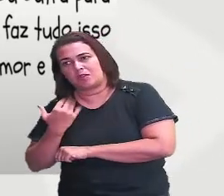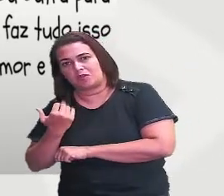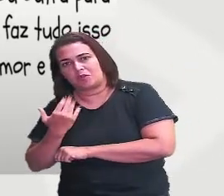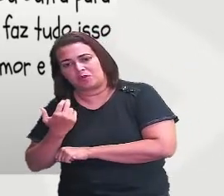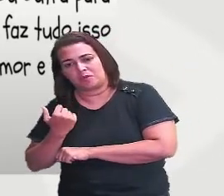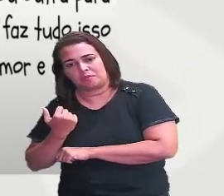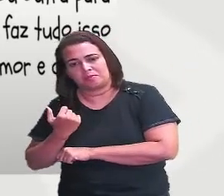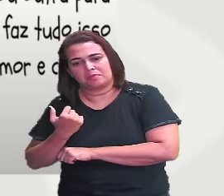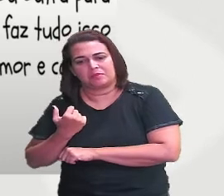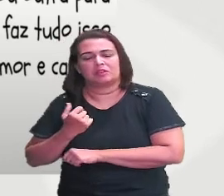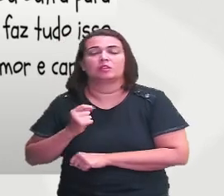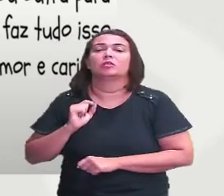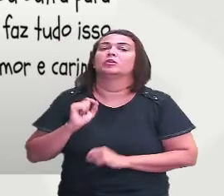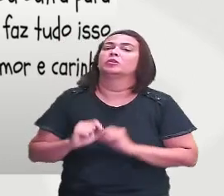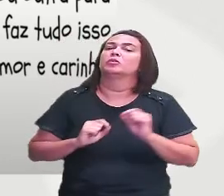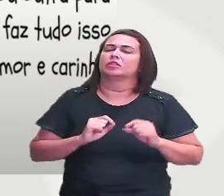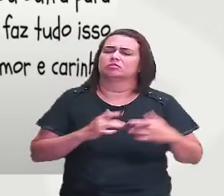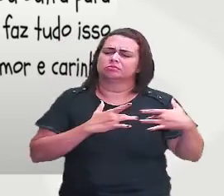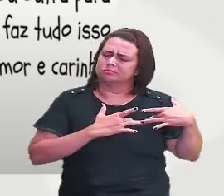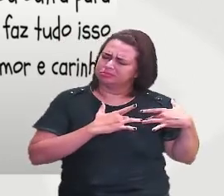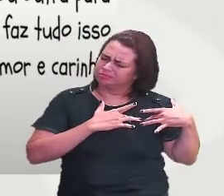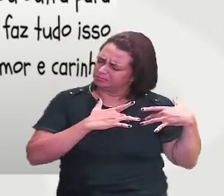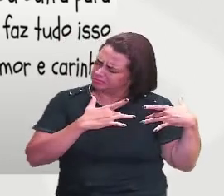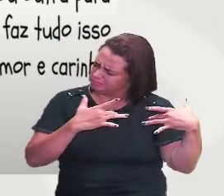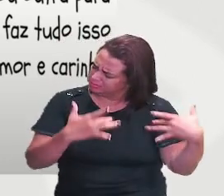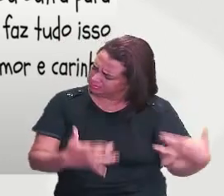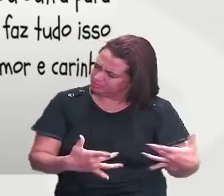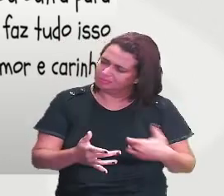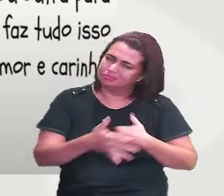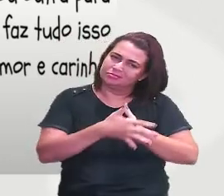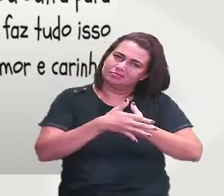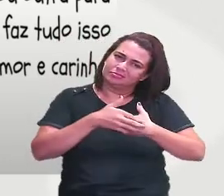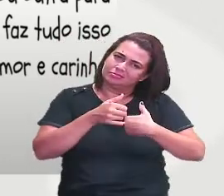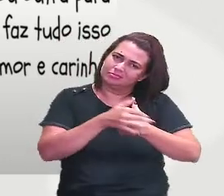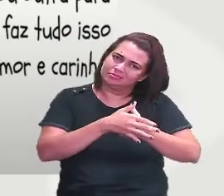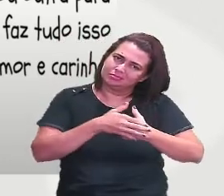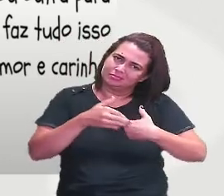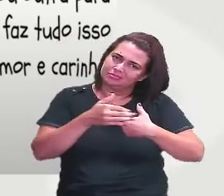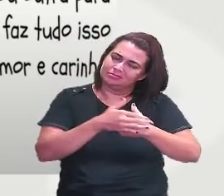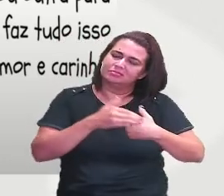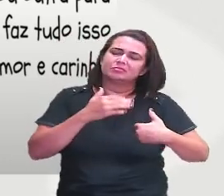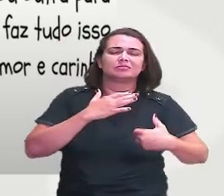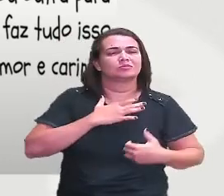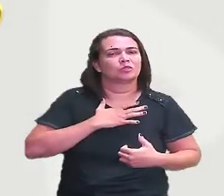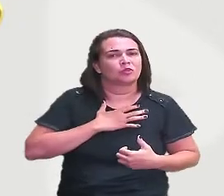olha, ele faz tudo de coração e com muito carinho.